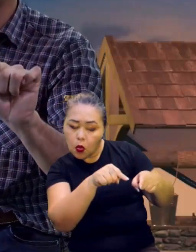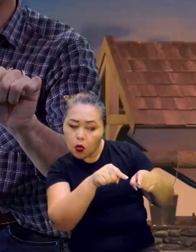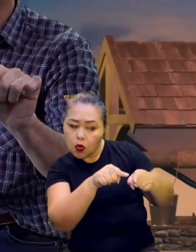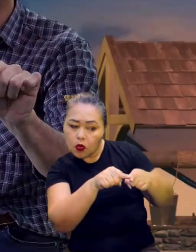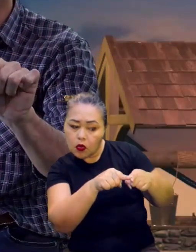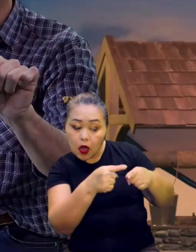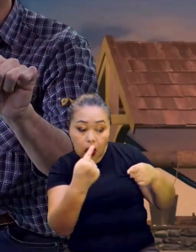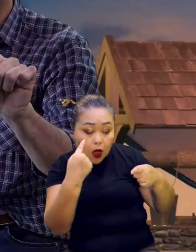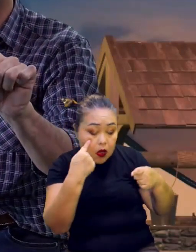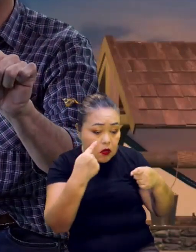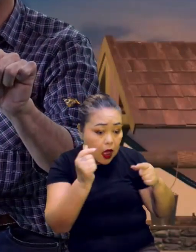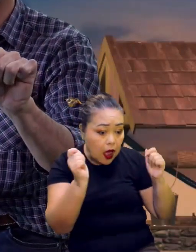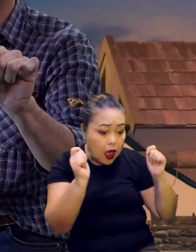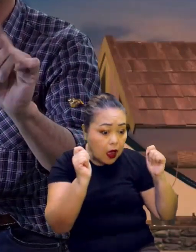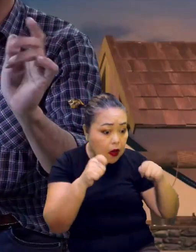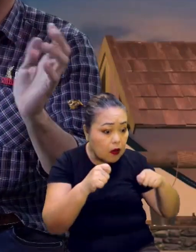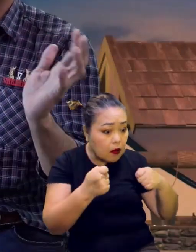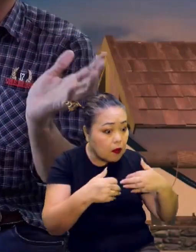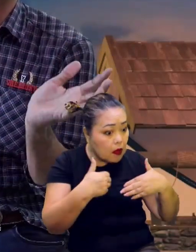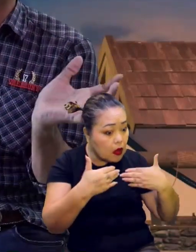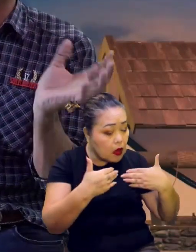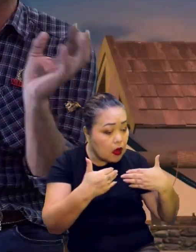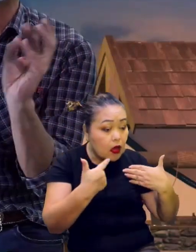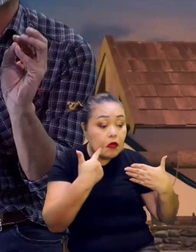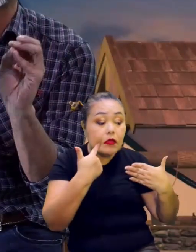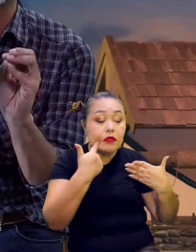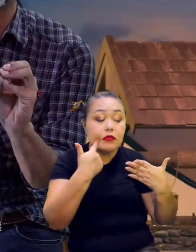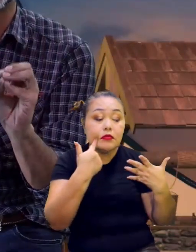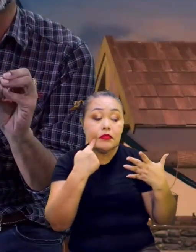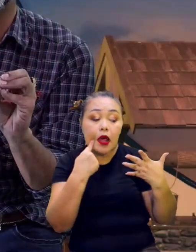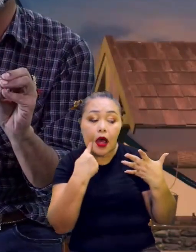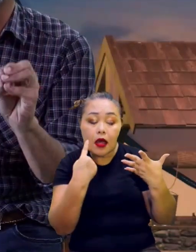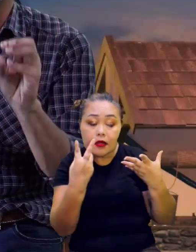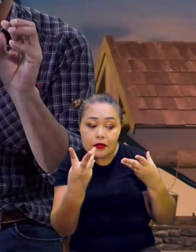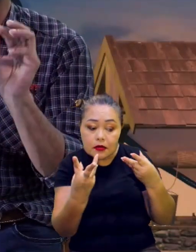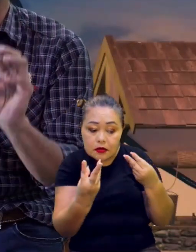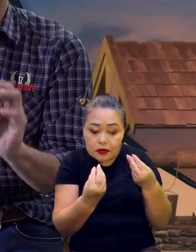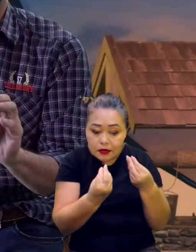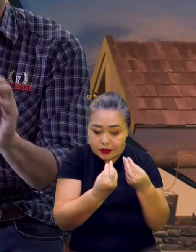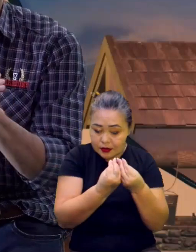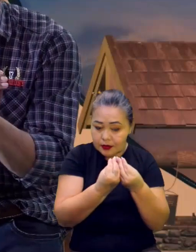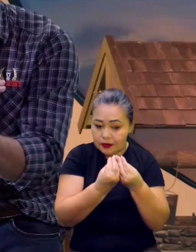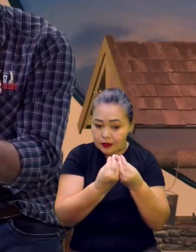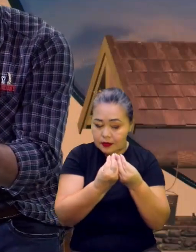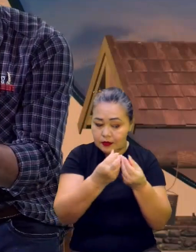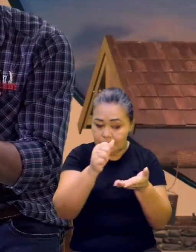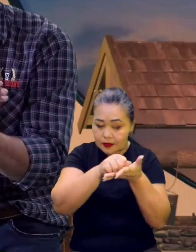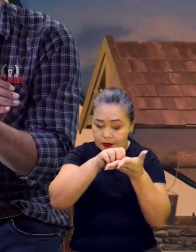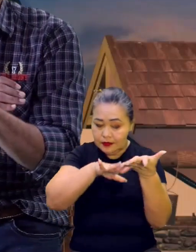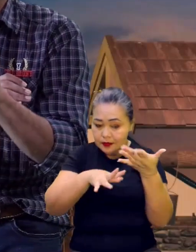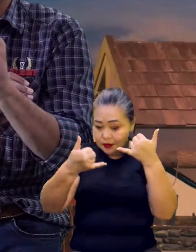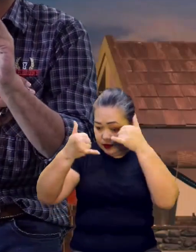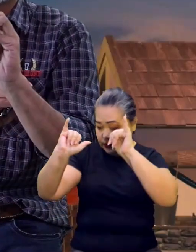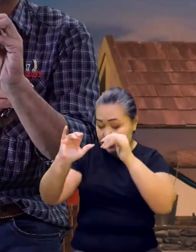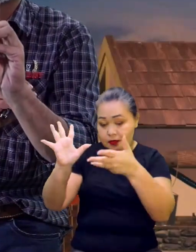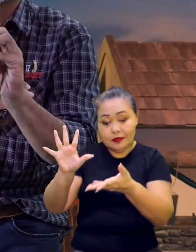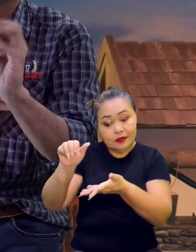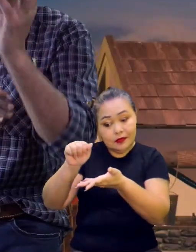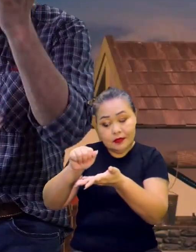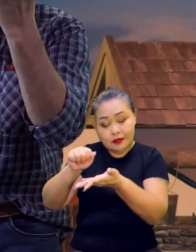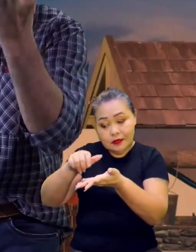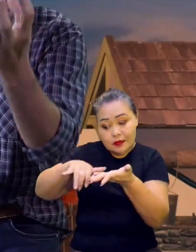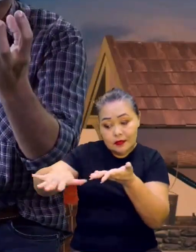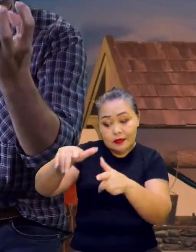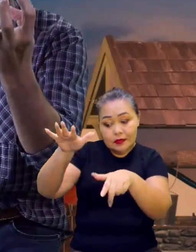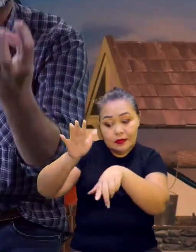é o potencial e faz a interação da atividade pecuária, da atividade